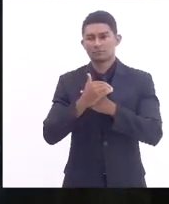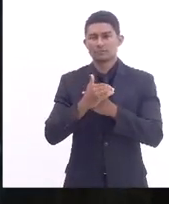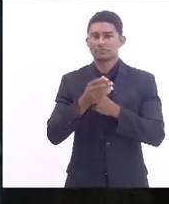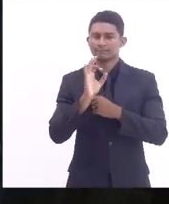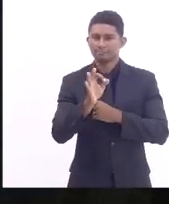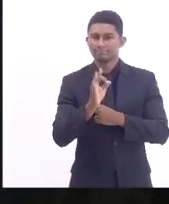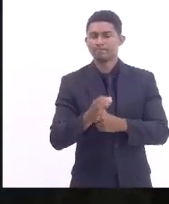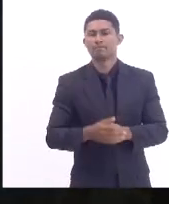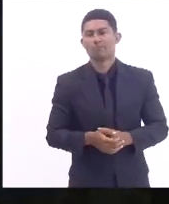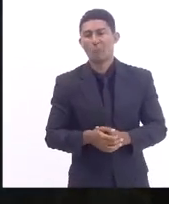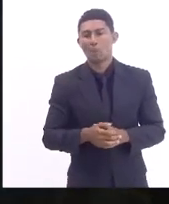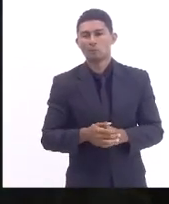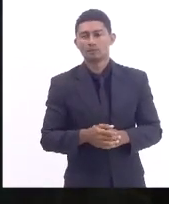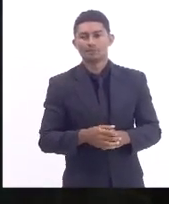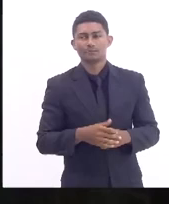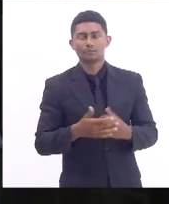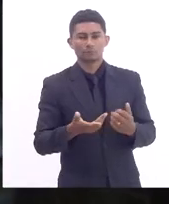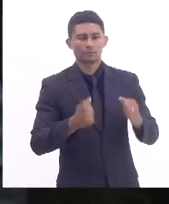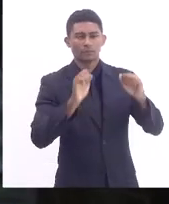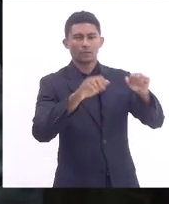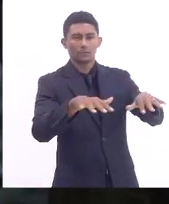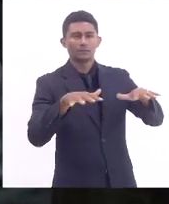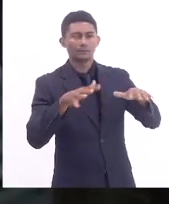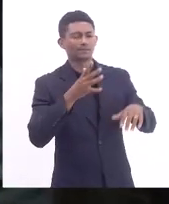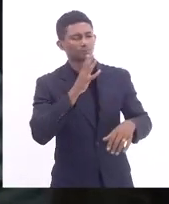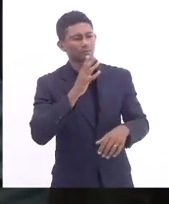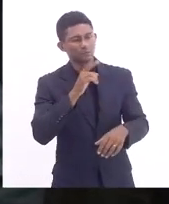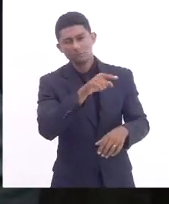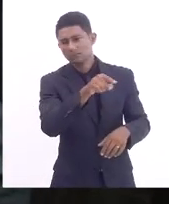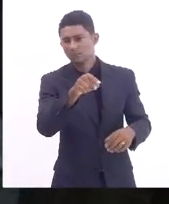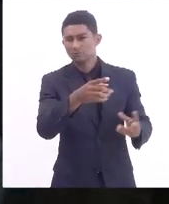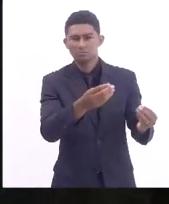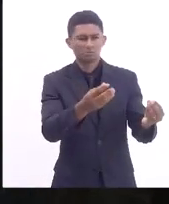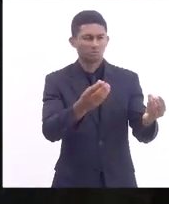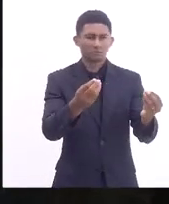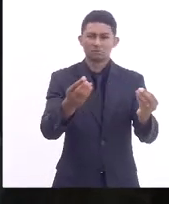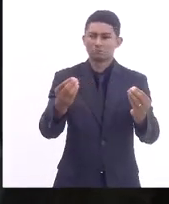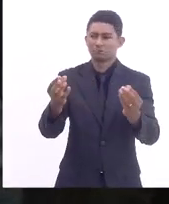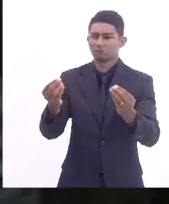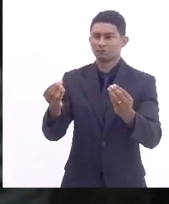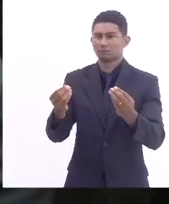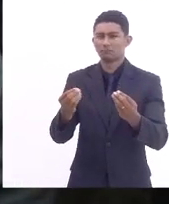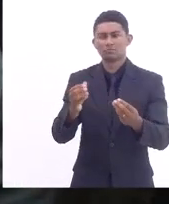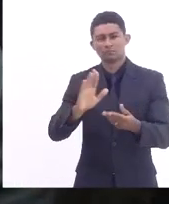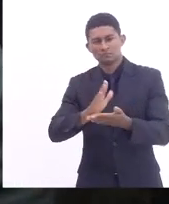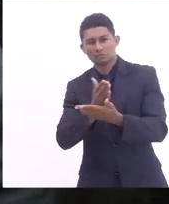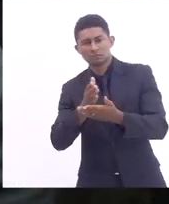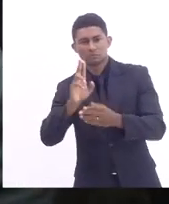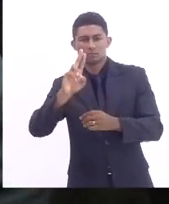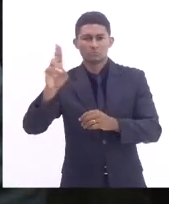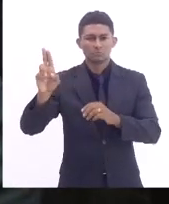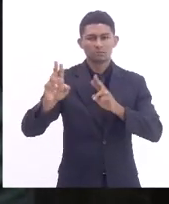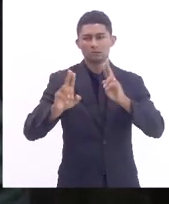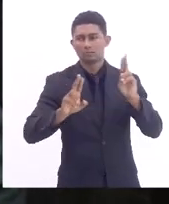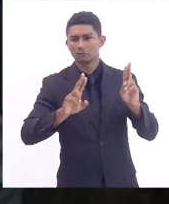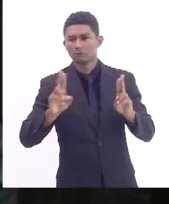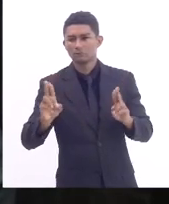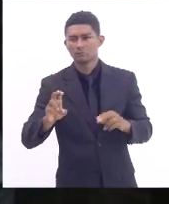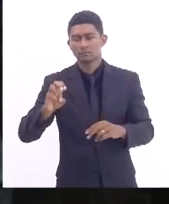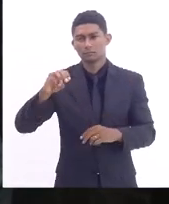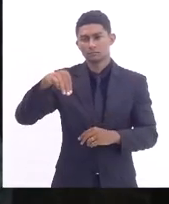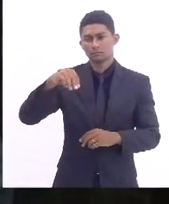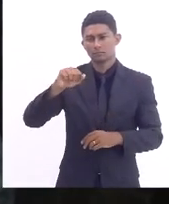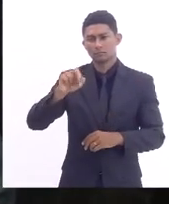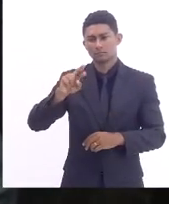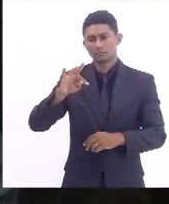muito o plenário conheço aqui muita gente não tem como falar e vou citar alguns já foi falado no outlet